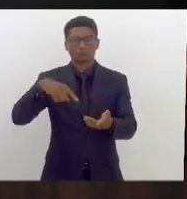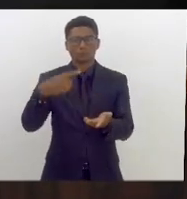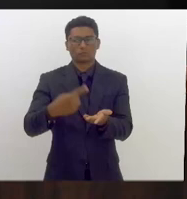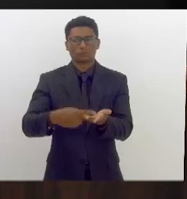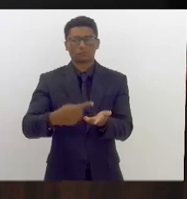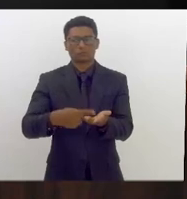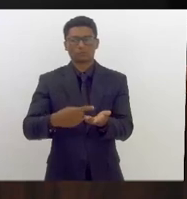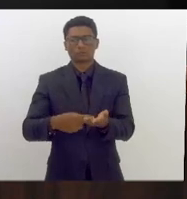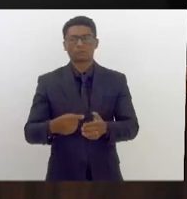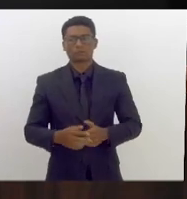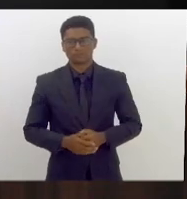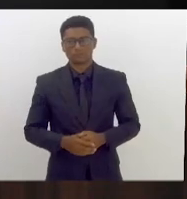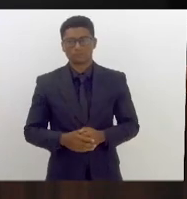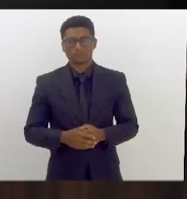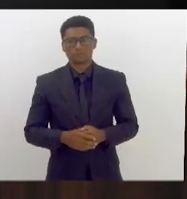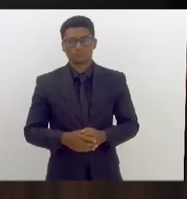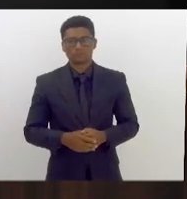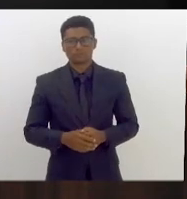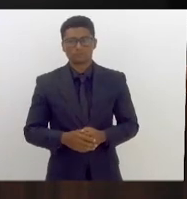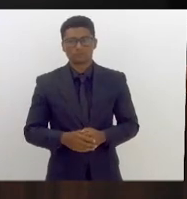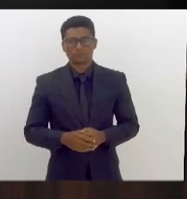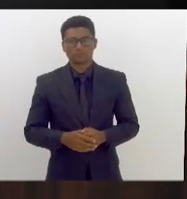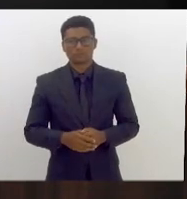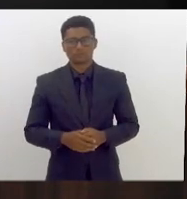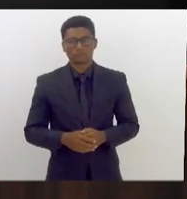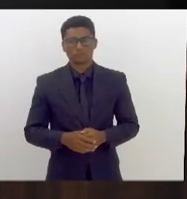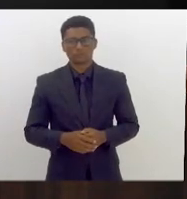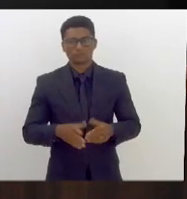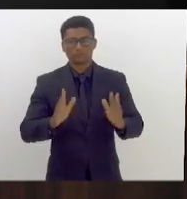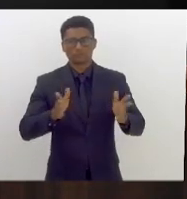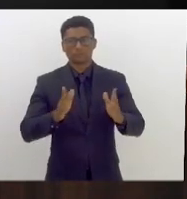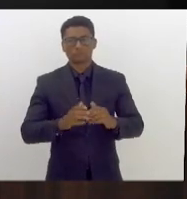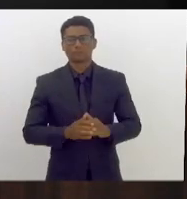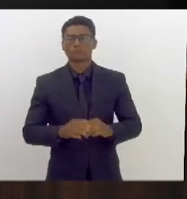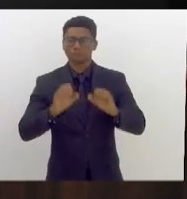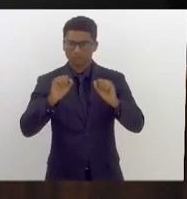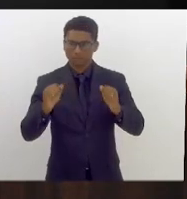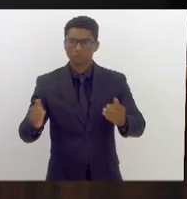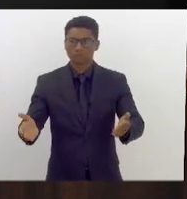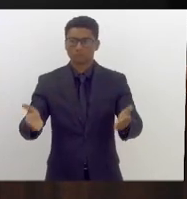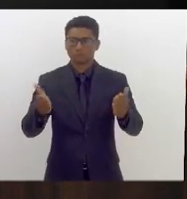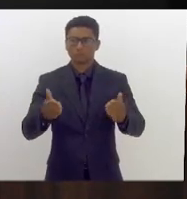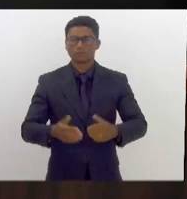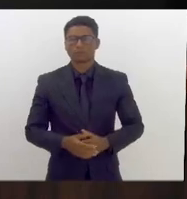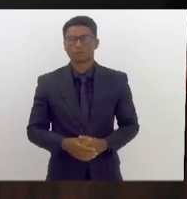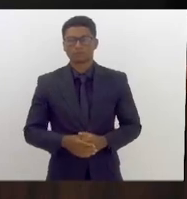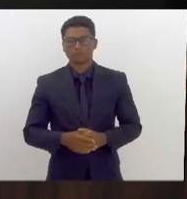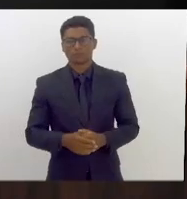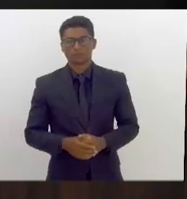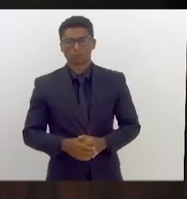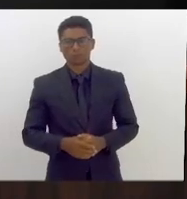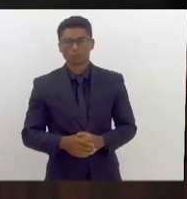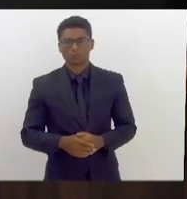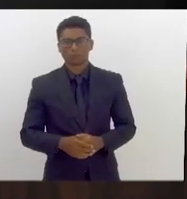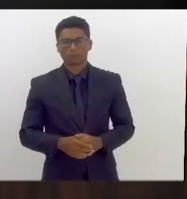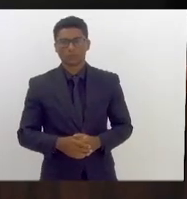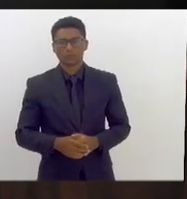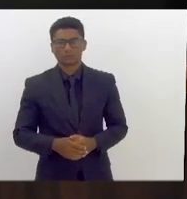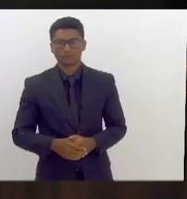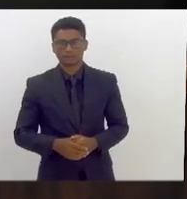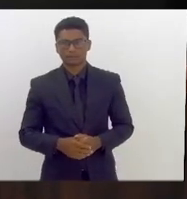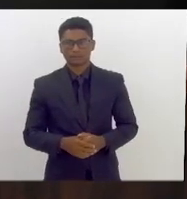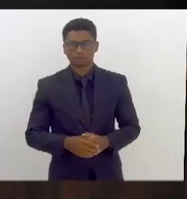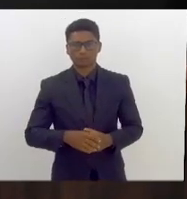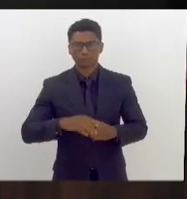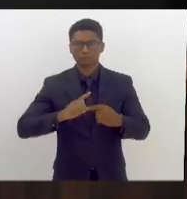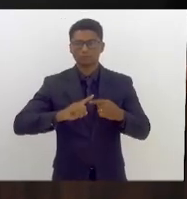no final do expediente. Então, pode fazer uso ali da tribuna ou aqui, como Vossa Excelência quiser. Logo em